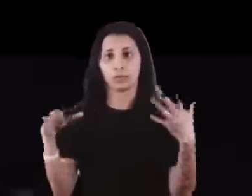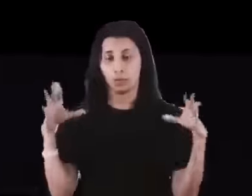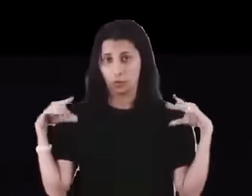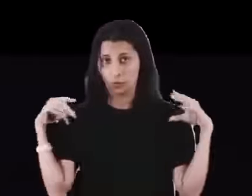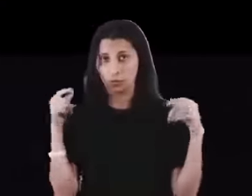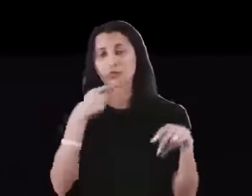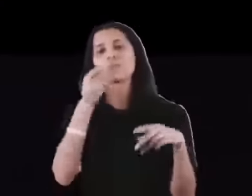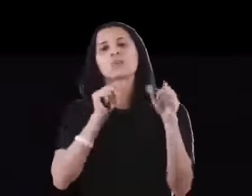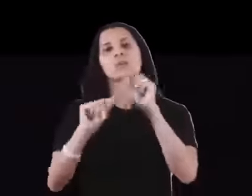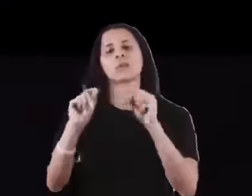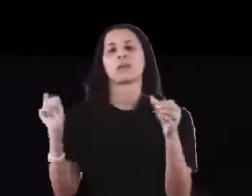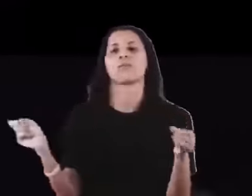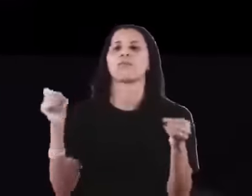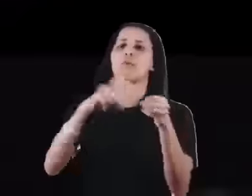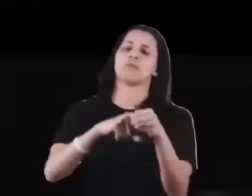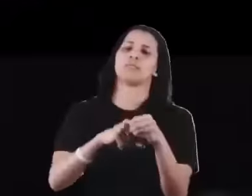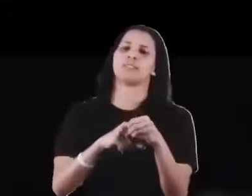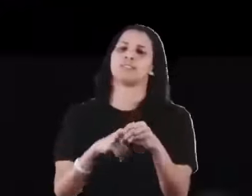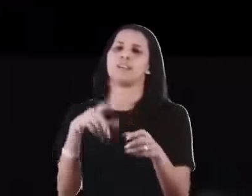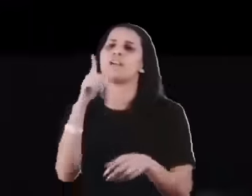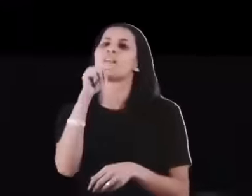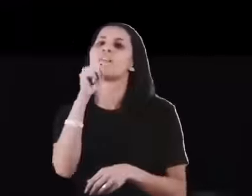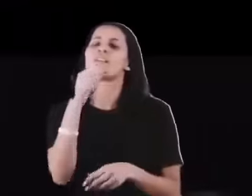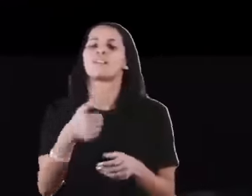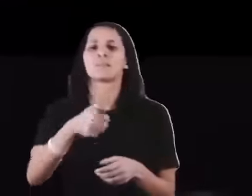vou até beber um gole d'água